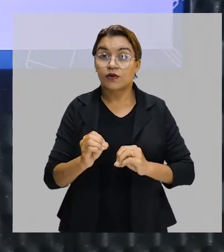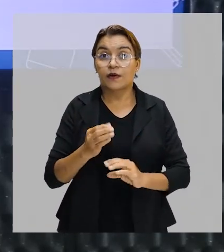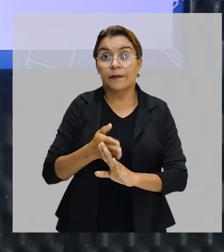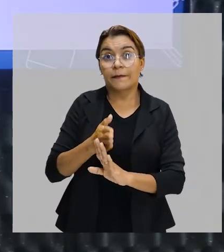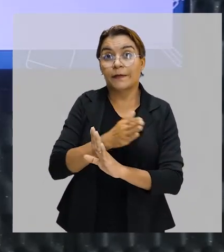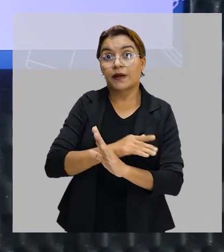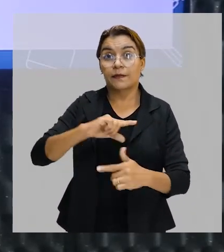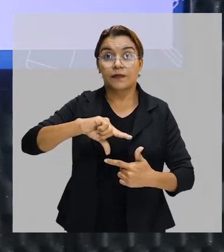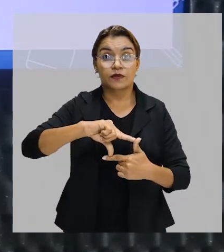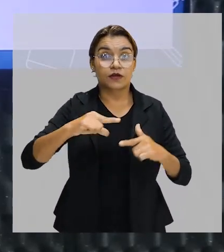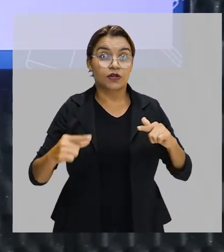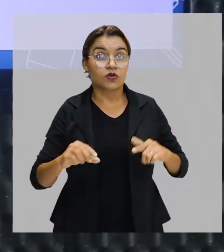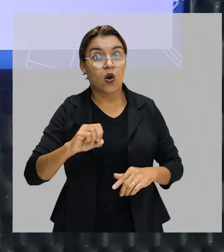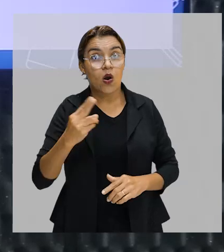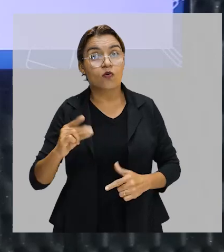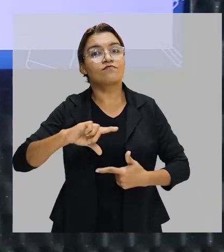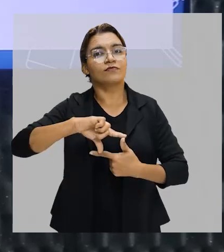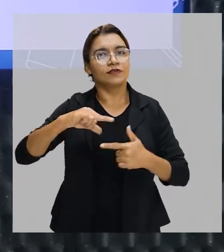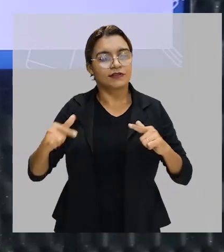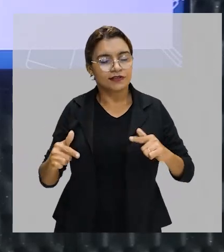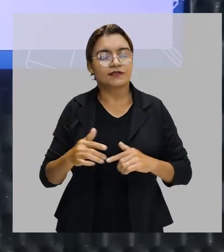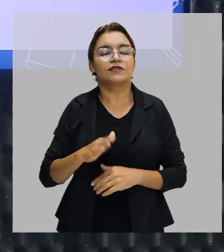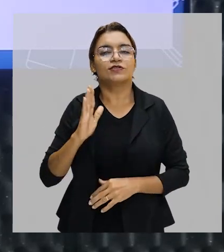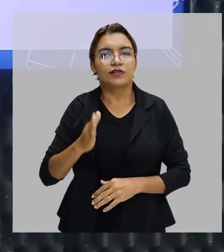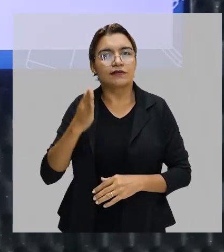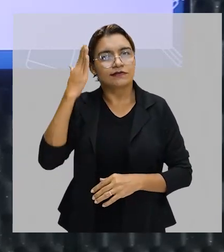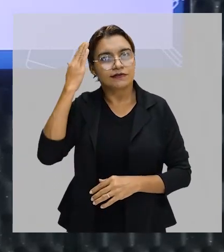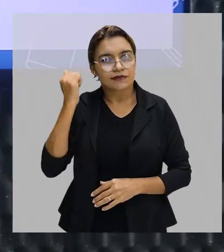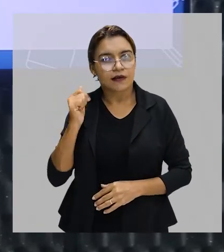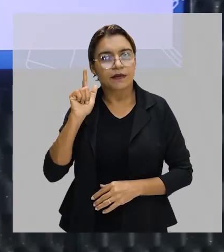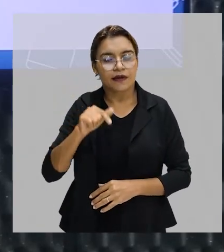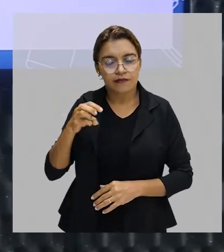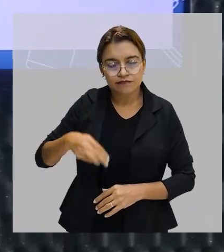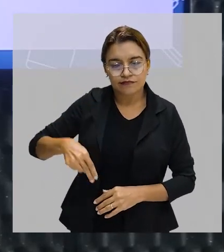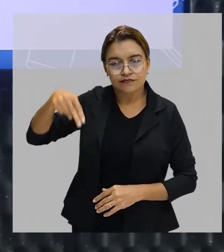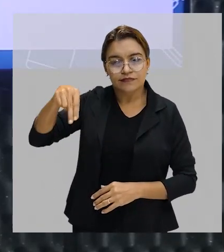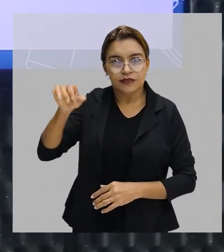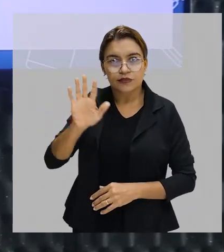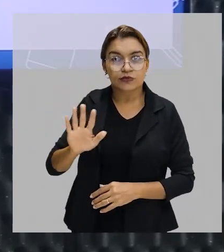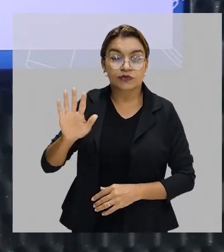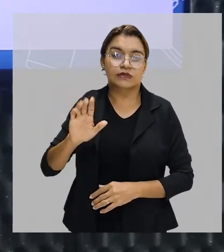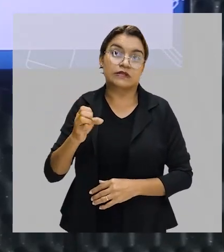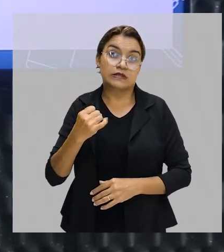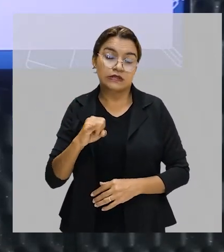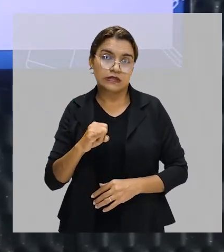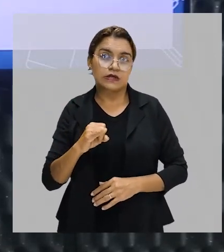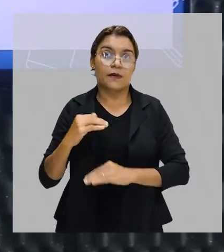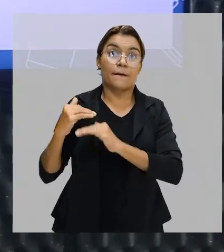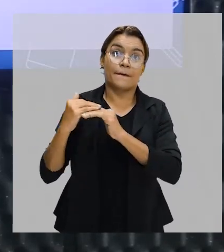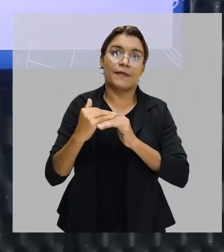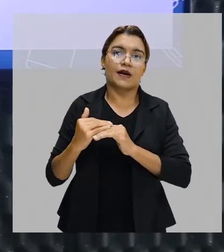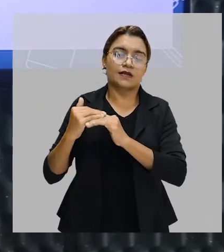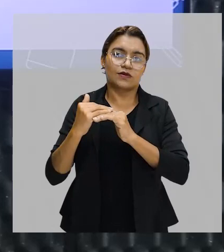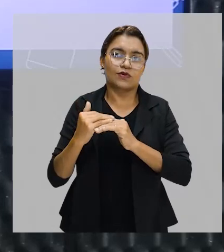pré-modernista, modernista, a gente já sabe aqui que trata do nacionalismo. Se eu estou rompendo com aqueles padrões